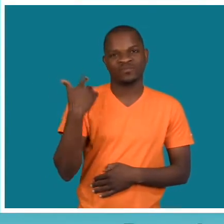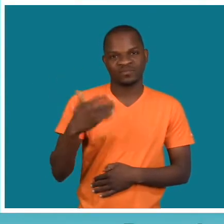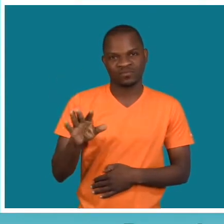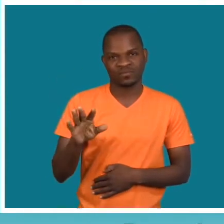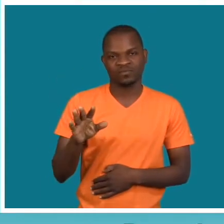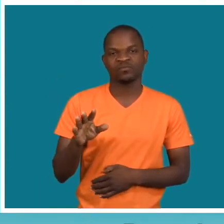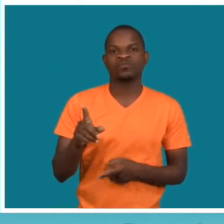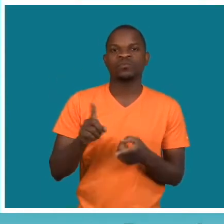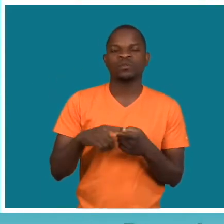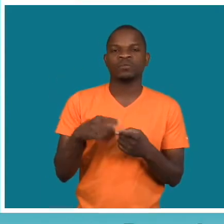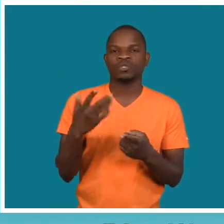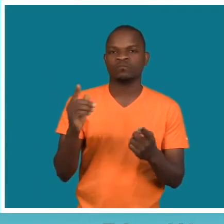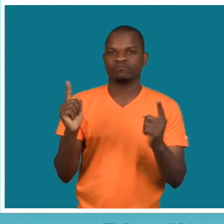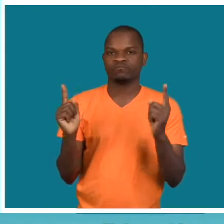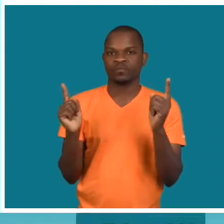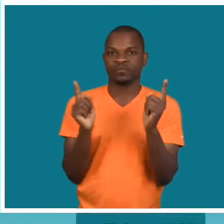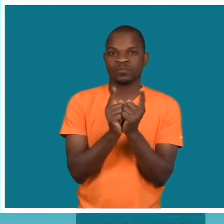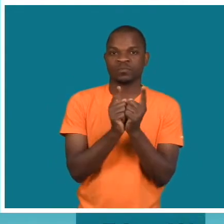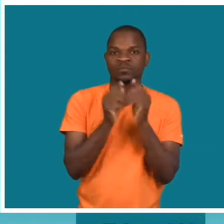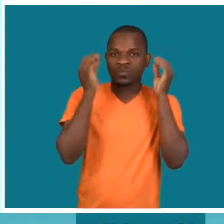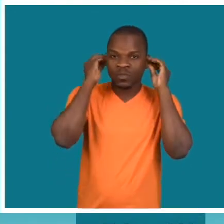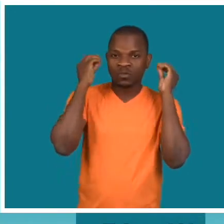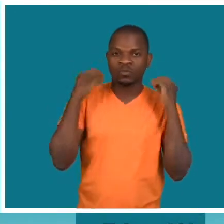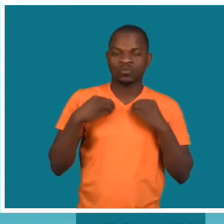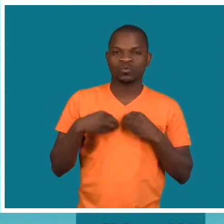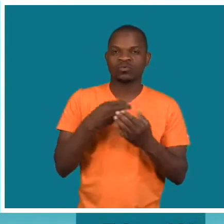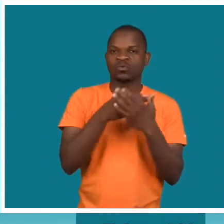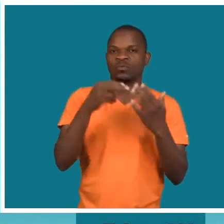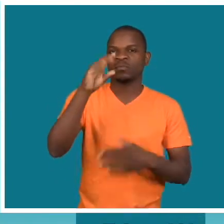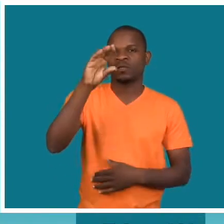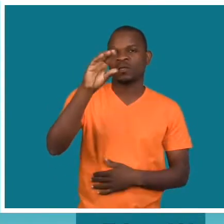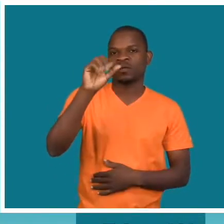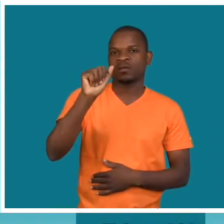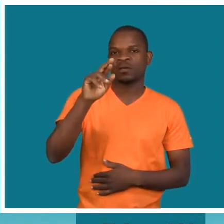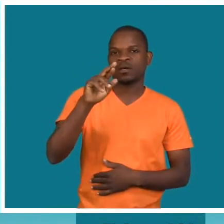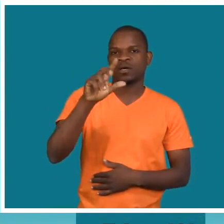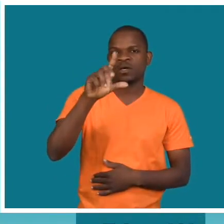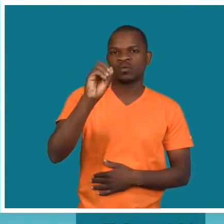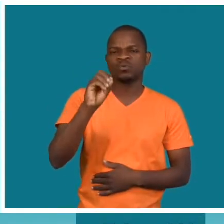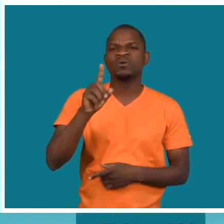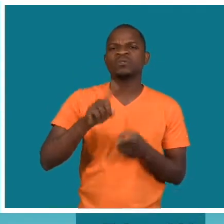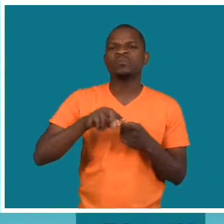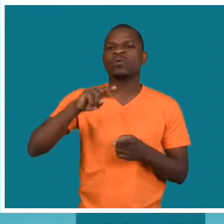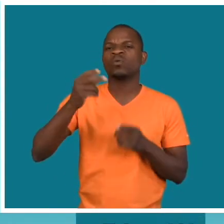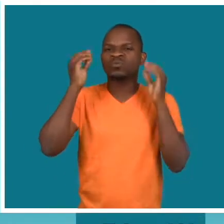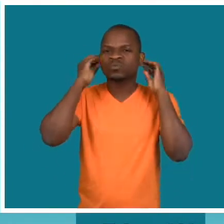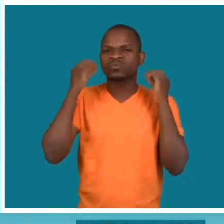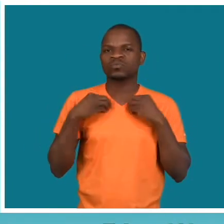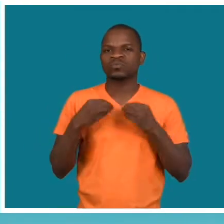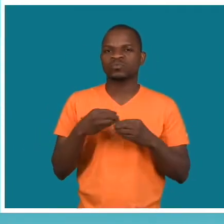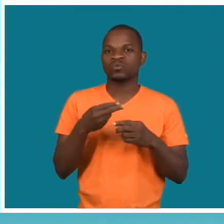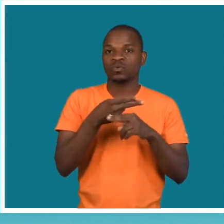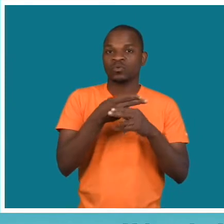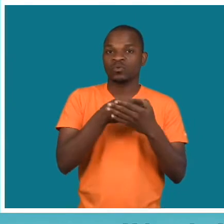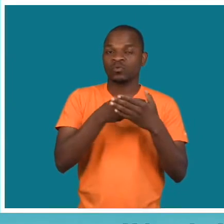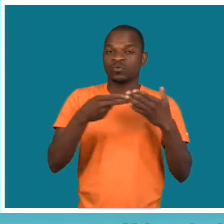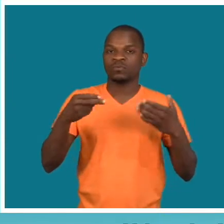ter alternativas. E fui recebido pelo doutor Carlos Passi e o doutor Sérgio.